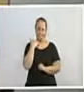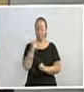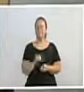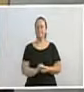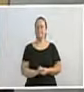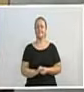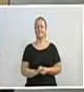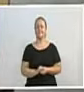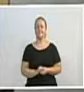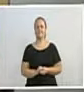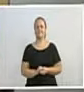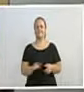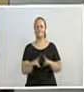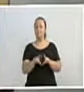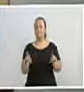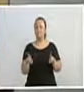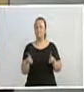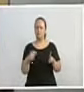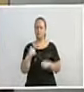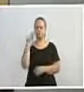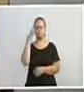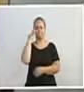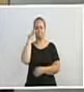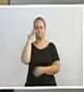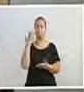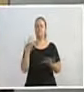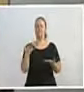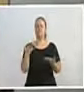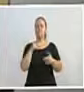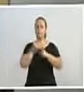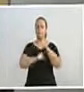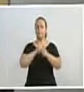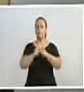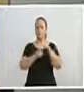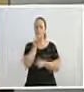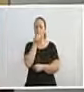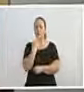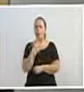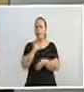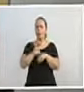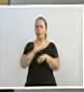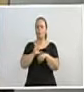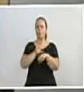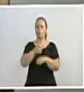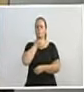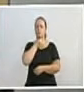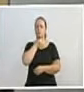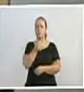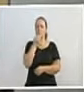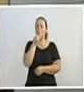mas nós sei que é um belíssimo quadro do curso de jornalismo que temos aqui da nossa